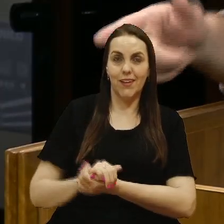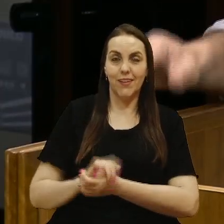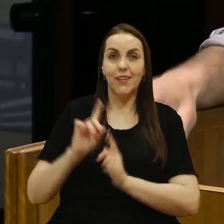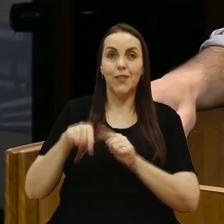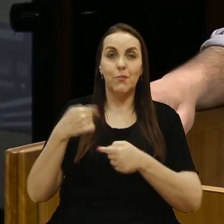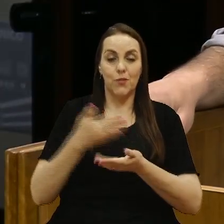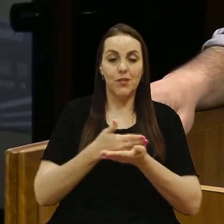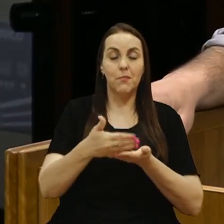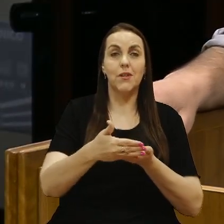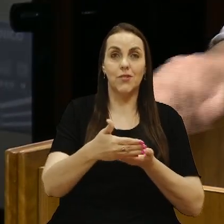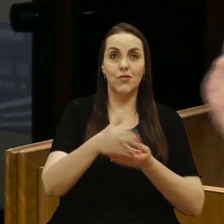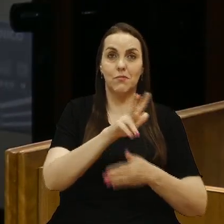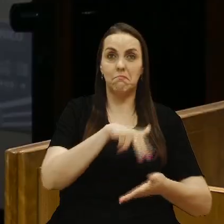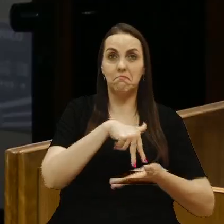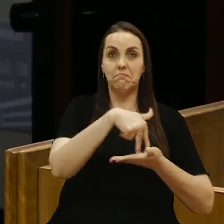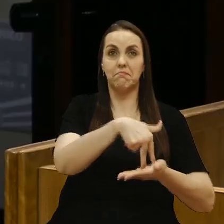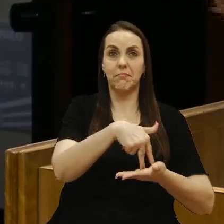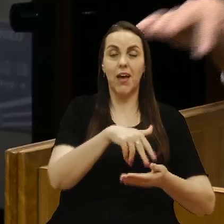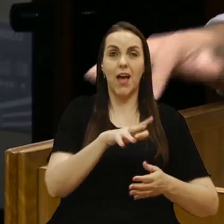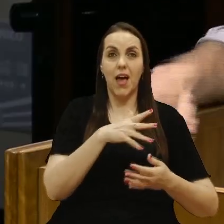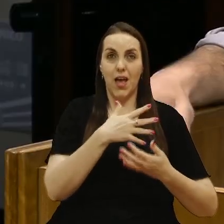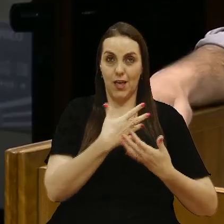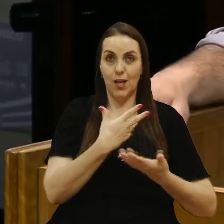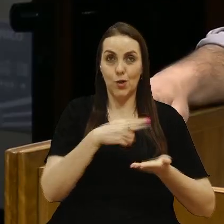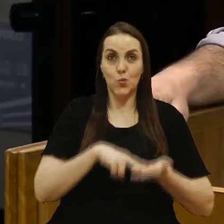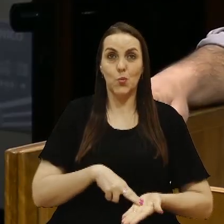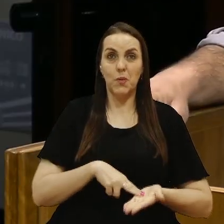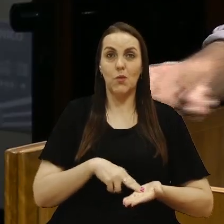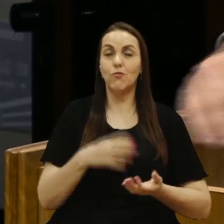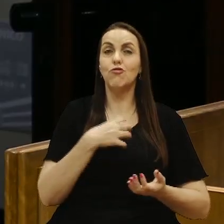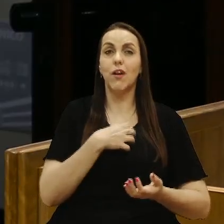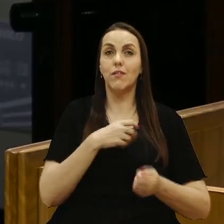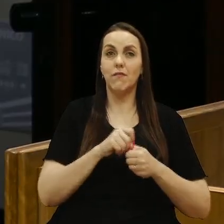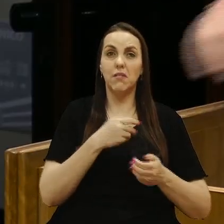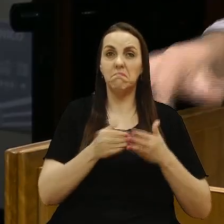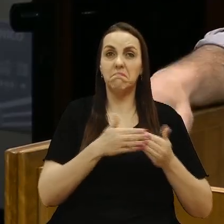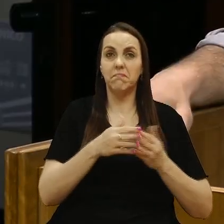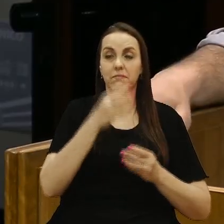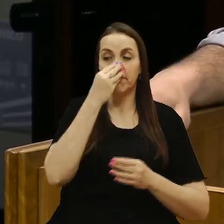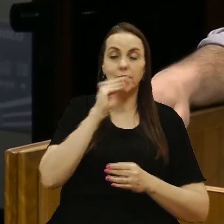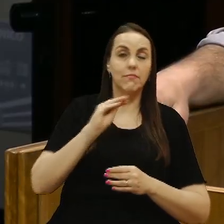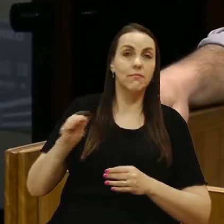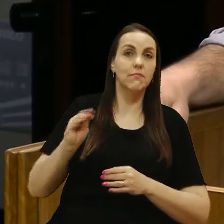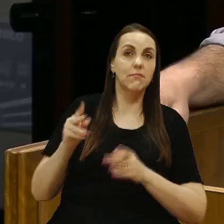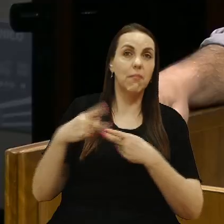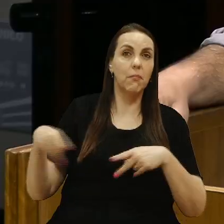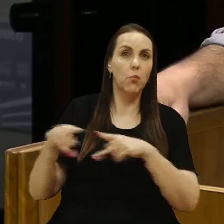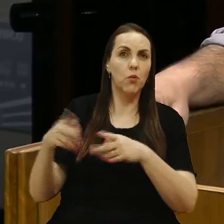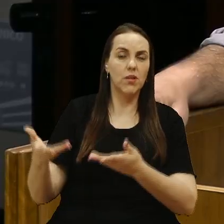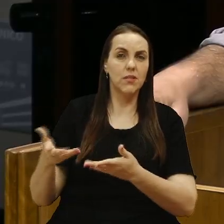ele está no posto, ele faz tudo como ele bem entende. E ele esquece de consultar a população.